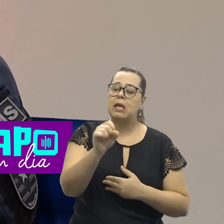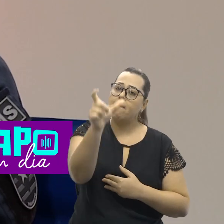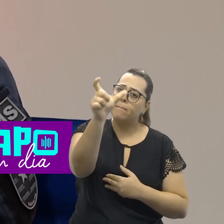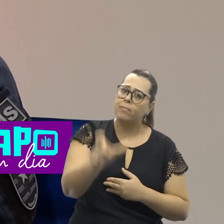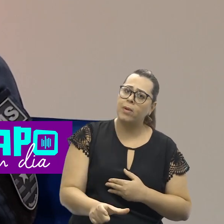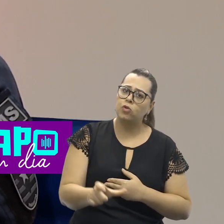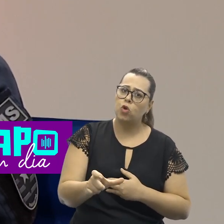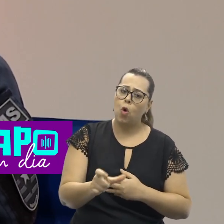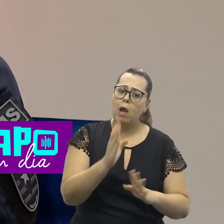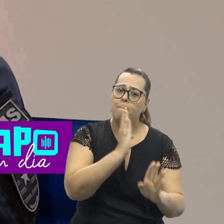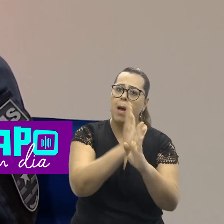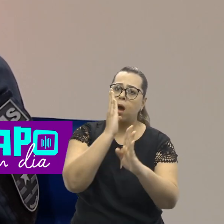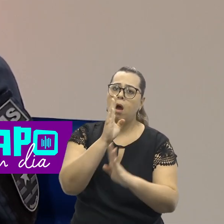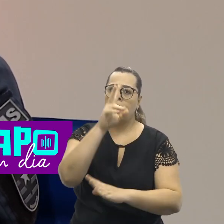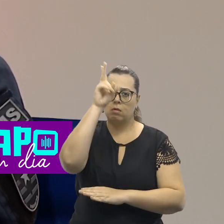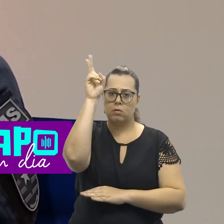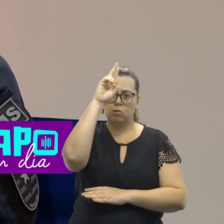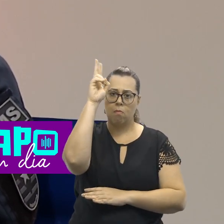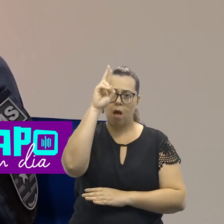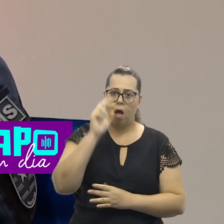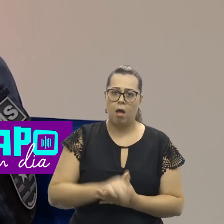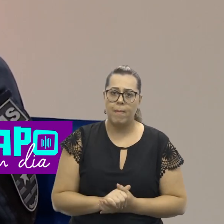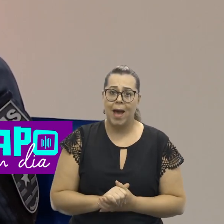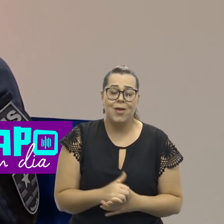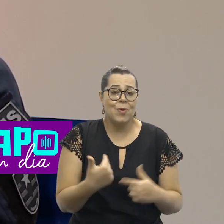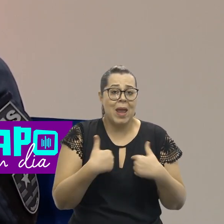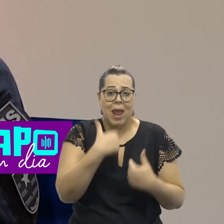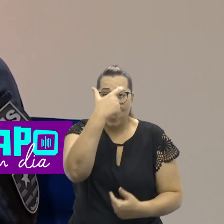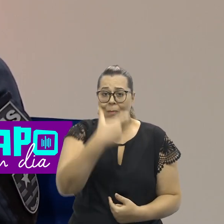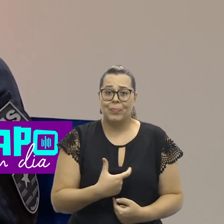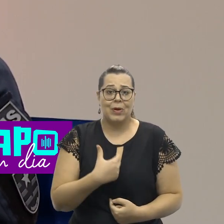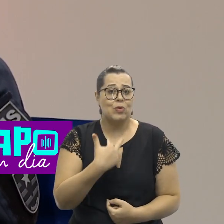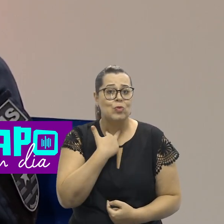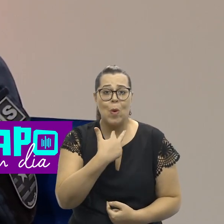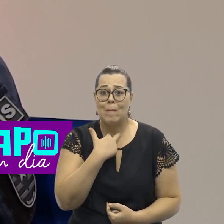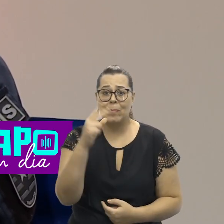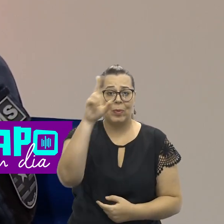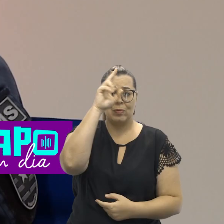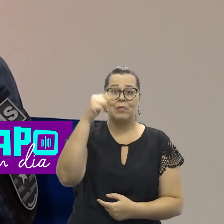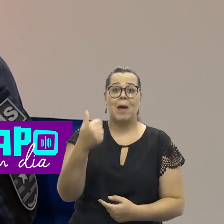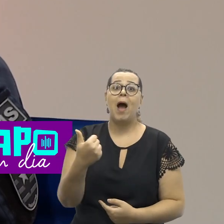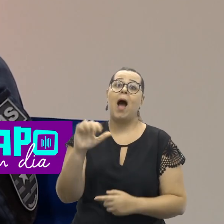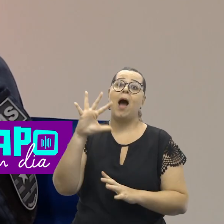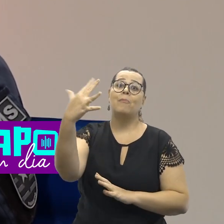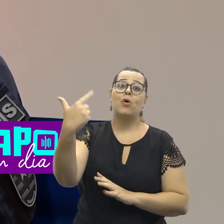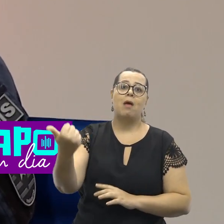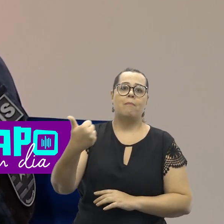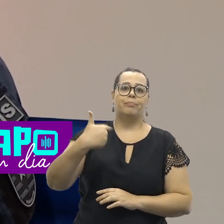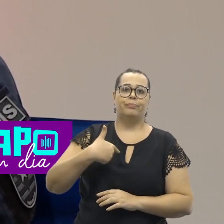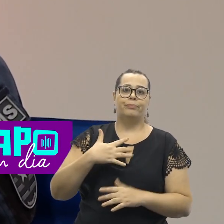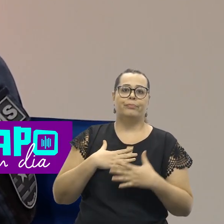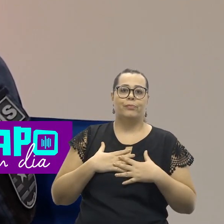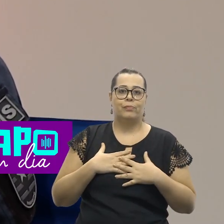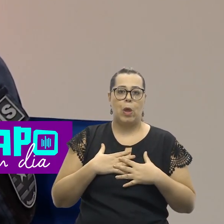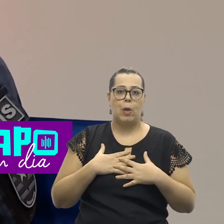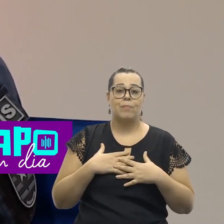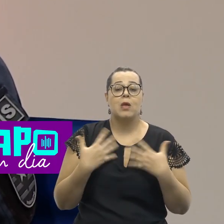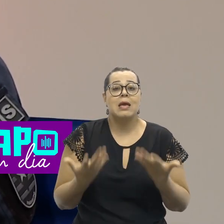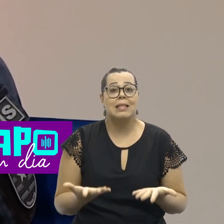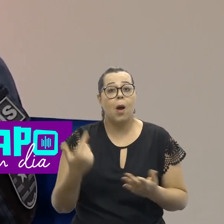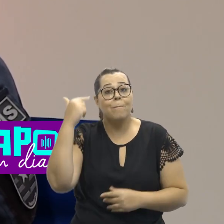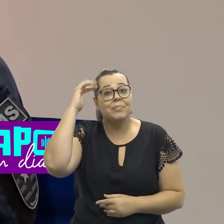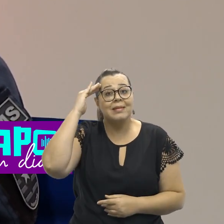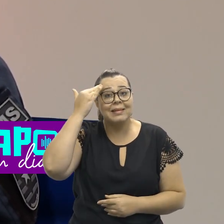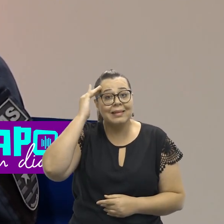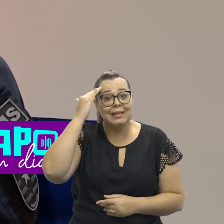foi flagrado dirigindo alcoolizado, eu não posso dirigir alcoolizado porque amanhã pode ser eu. Eu tenho que ter em